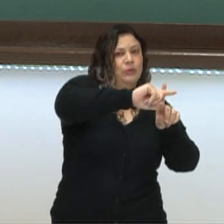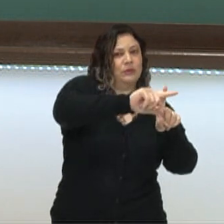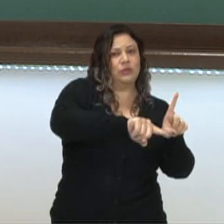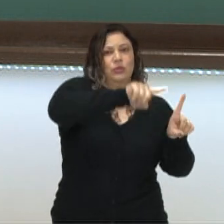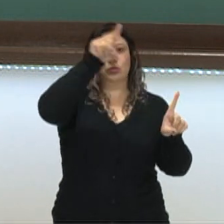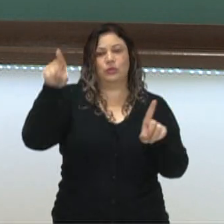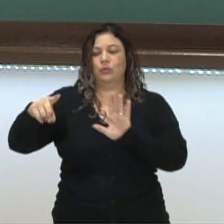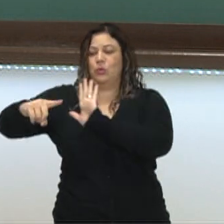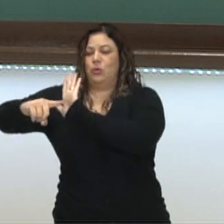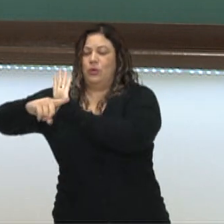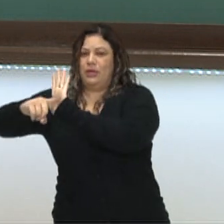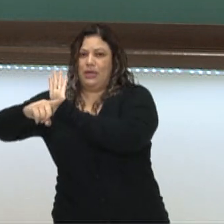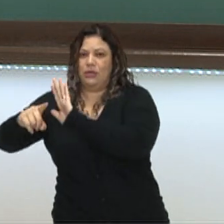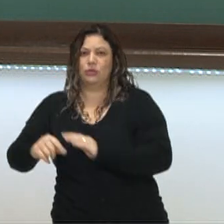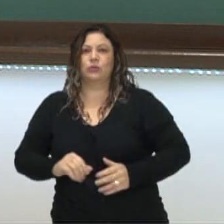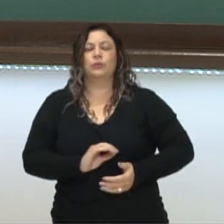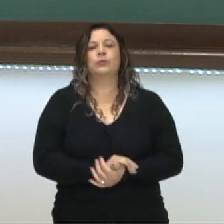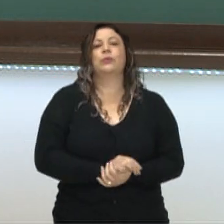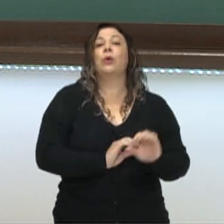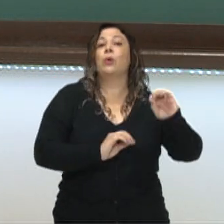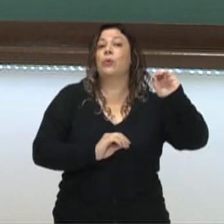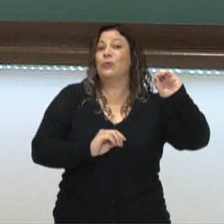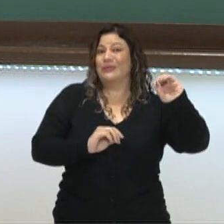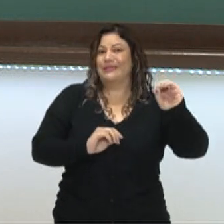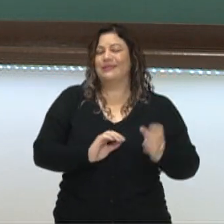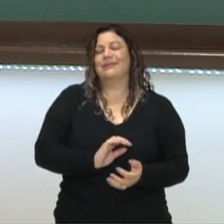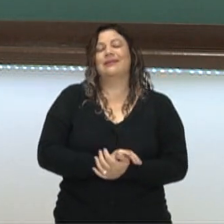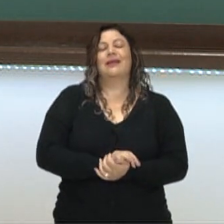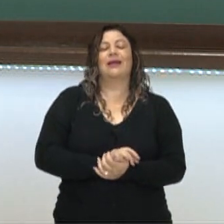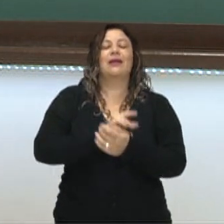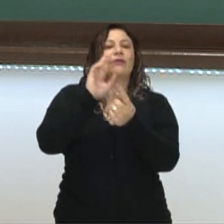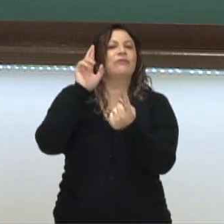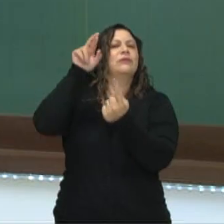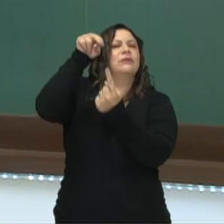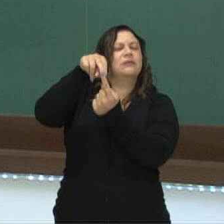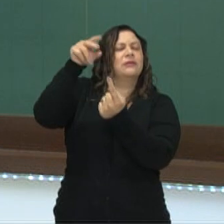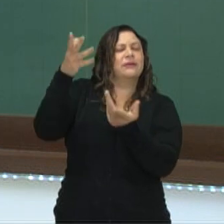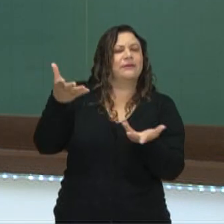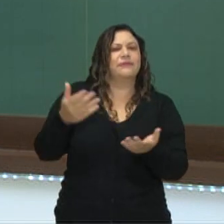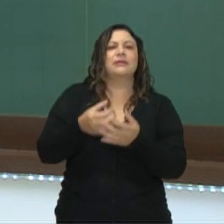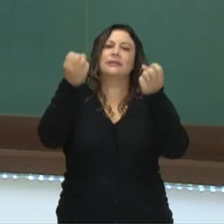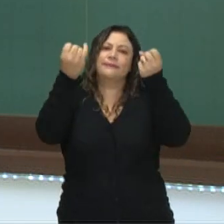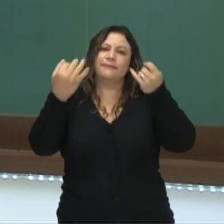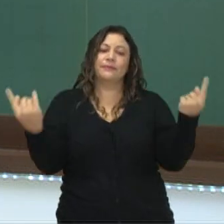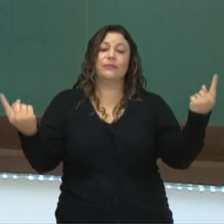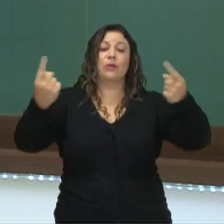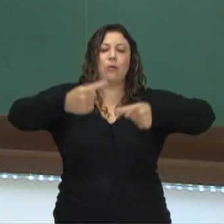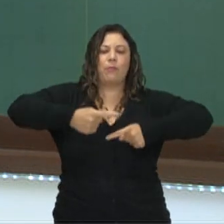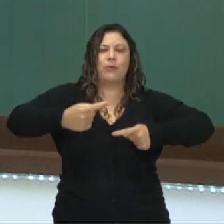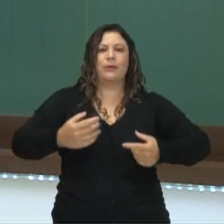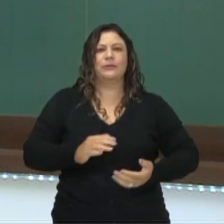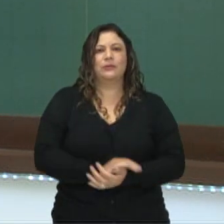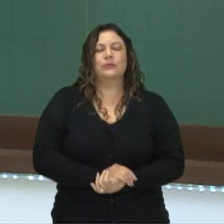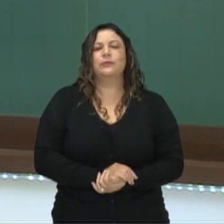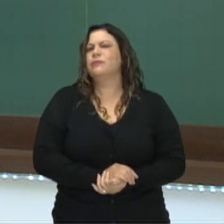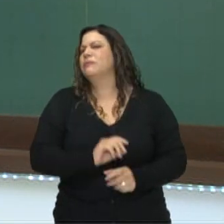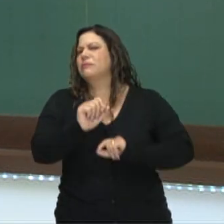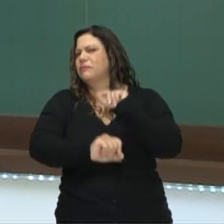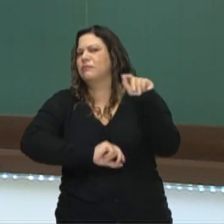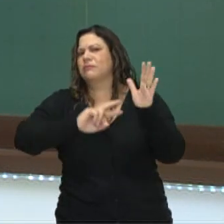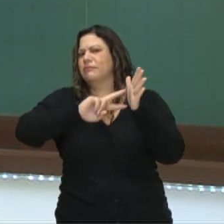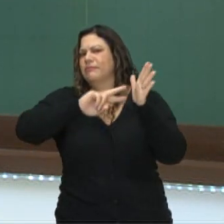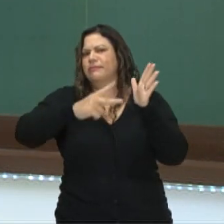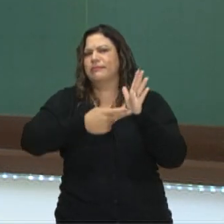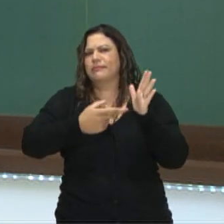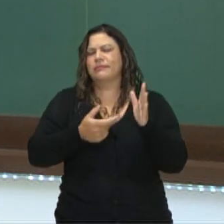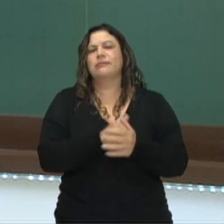números negativos para o outro. Então, o zero vai ser a nossa referência para falar de números opostos ou simétricos. E o que significa isso?